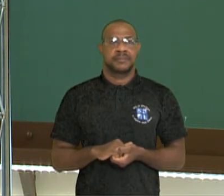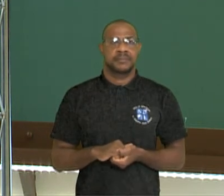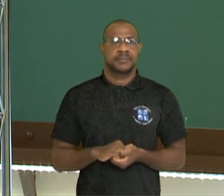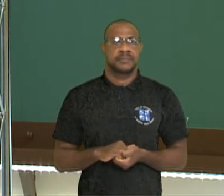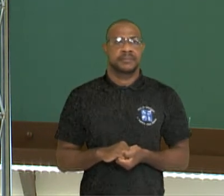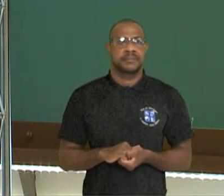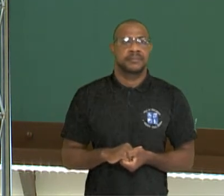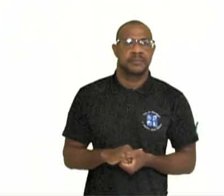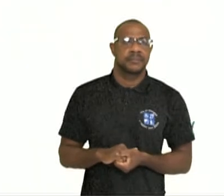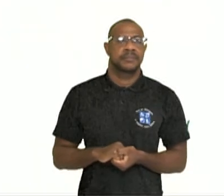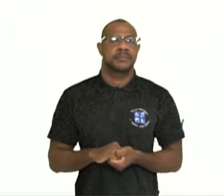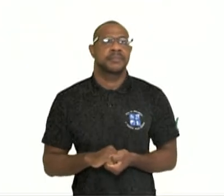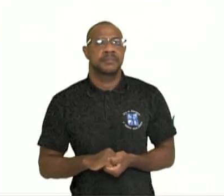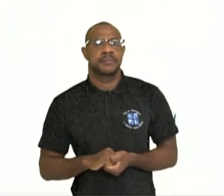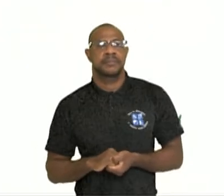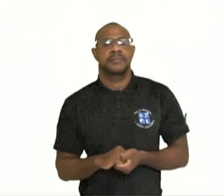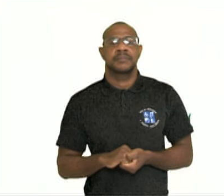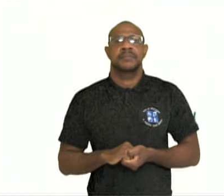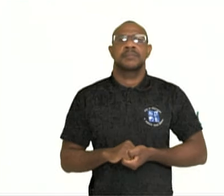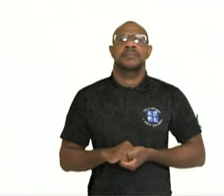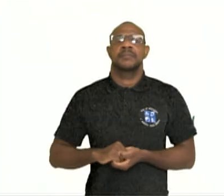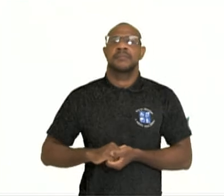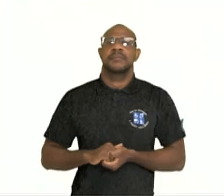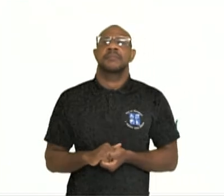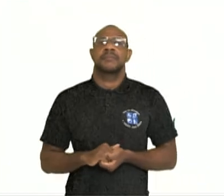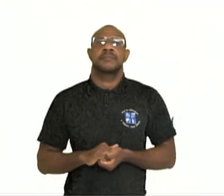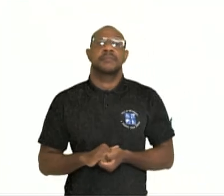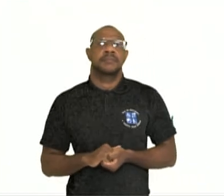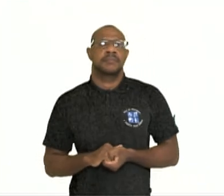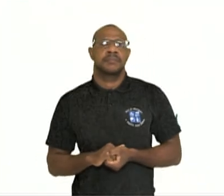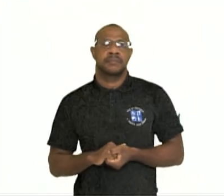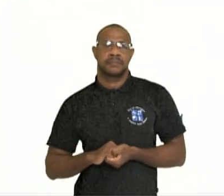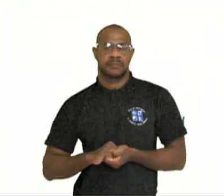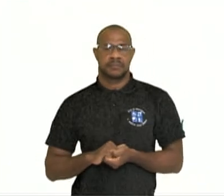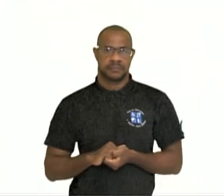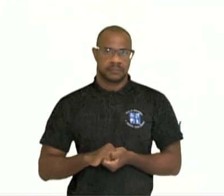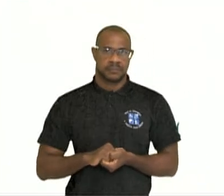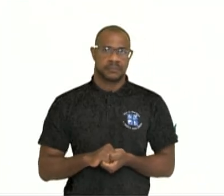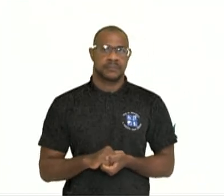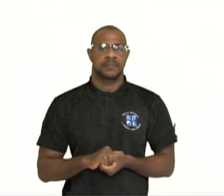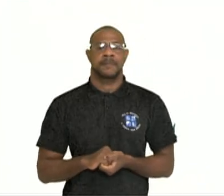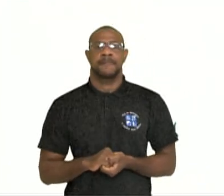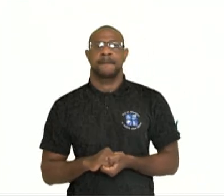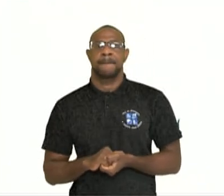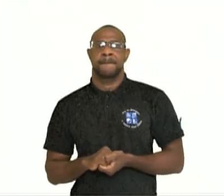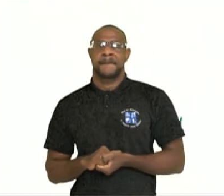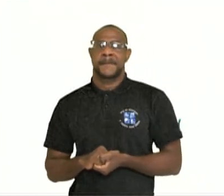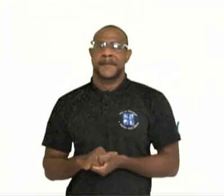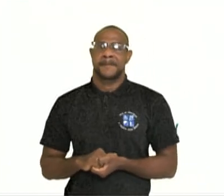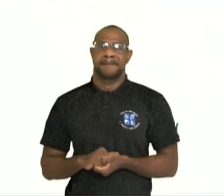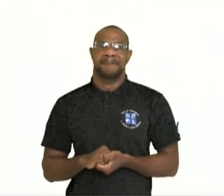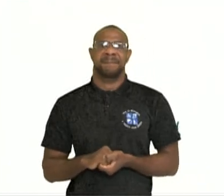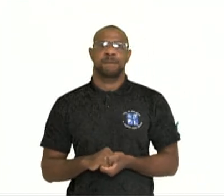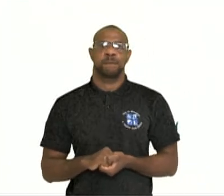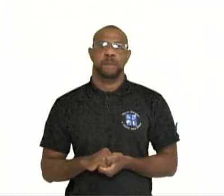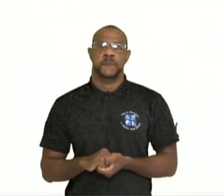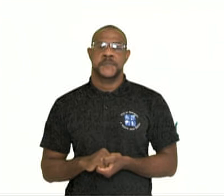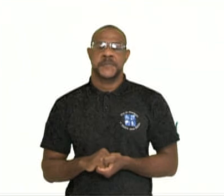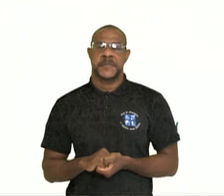Como te llevas com tu família? Ou como te llevas com tus companheiros de classe ou da